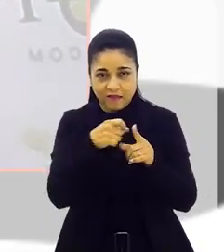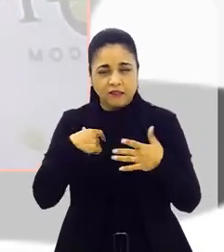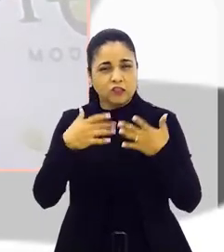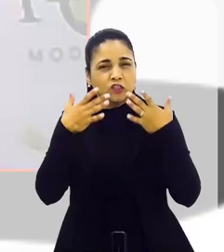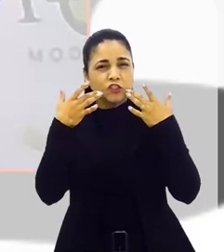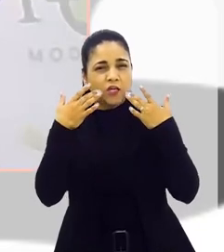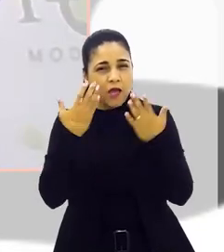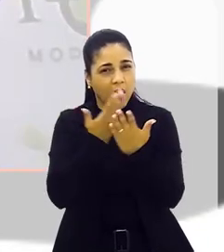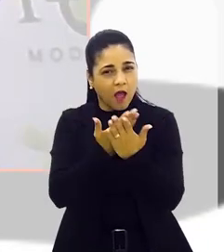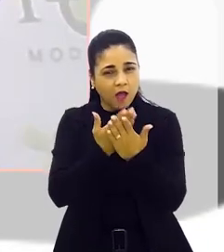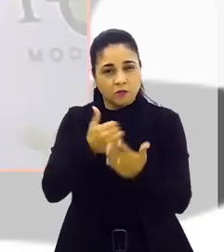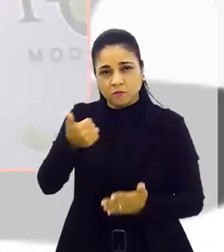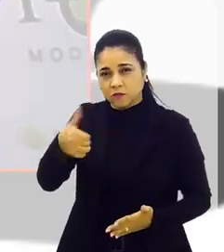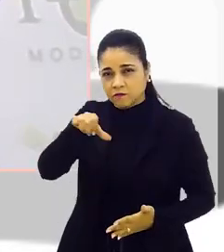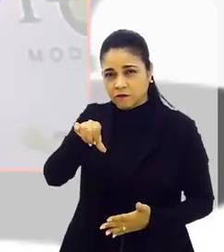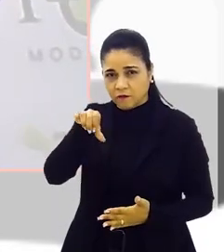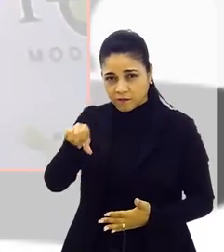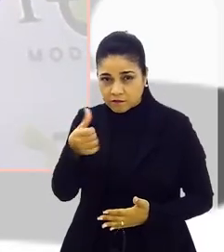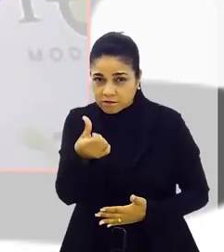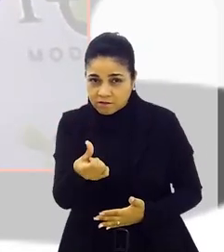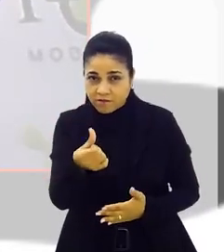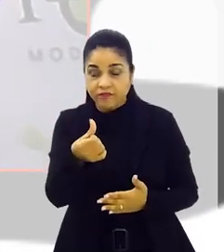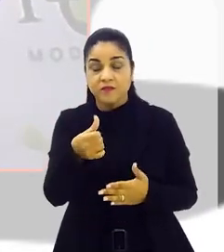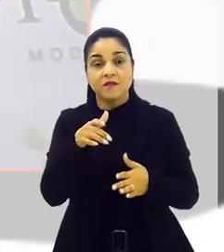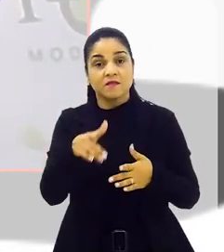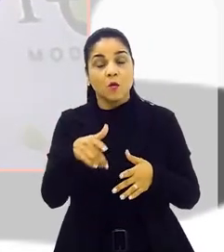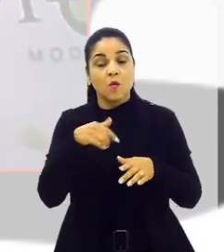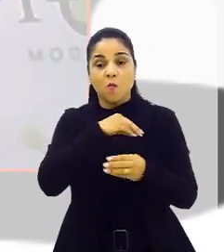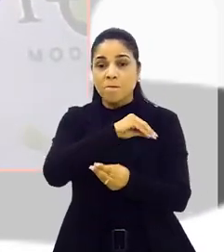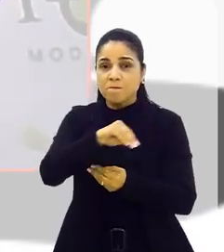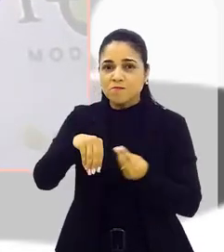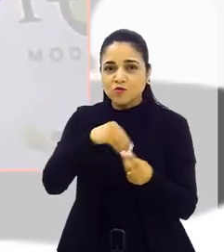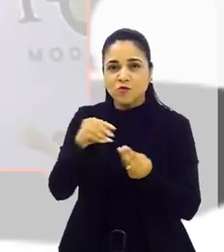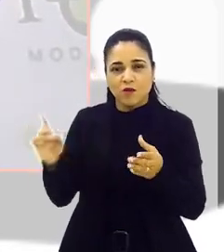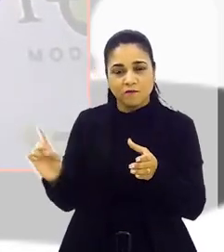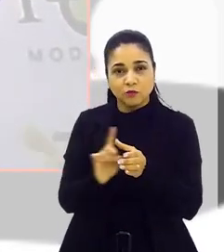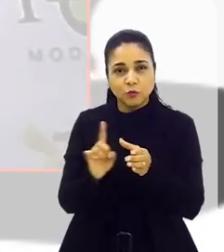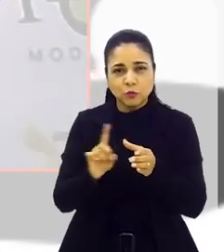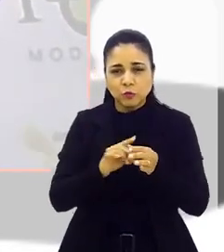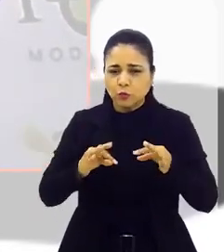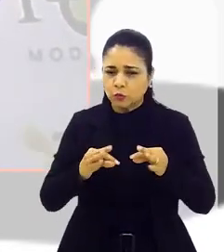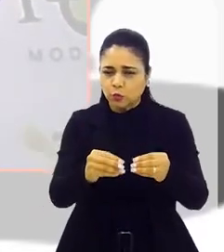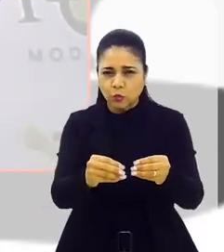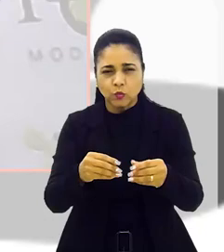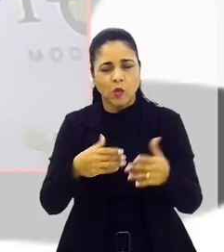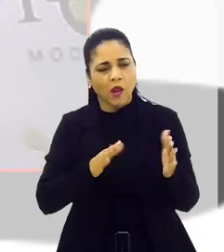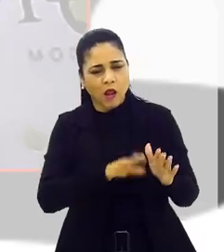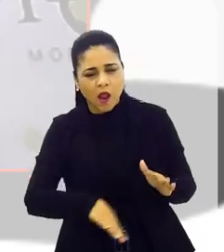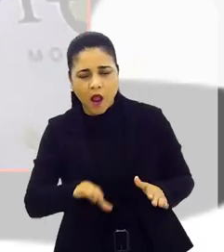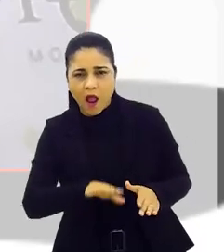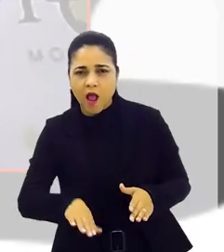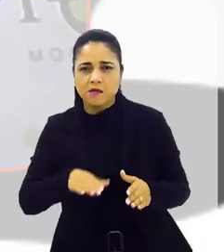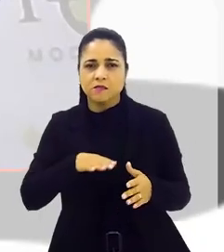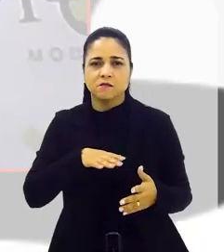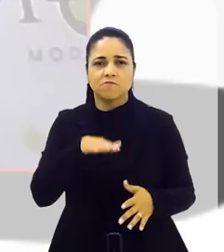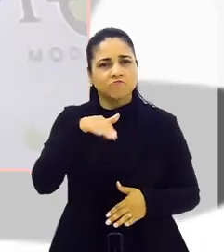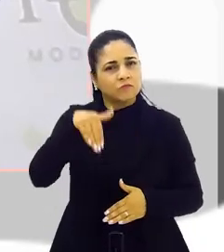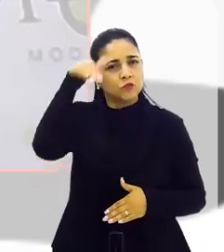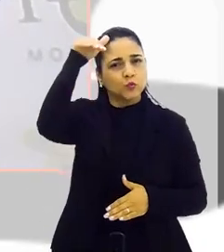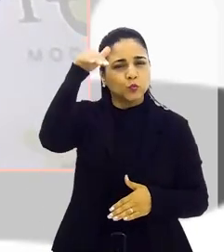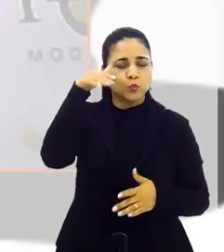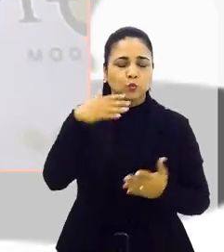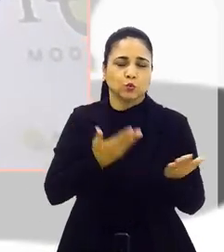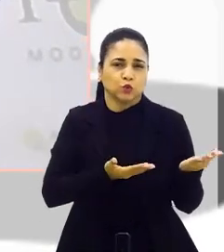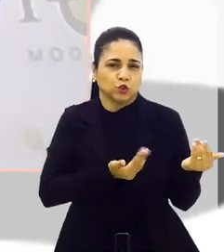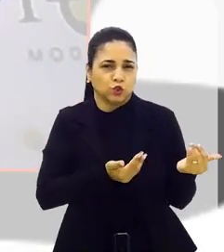Eu dou aula de teatro desde 1996. E desde 96 eu misturava todo mundo. Eu tinha criança, adolescente,